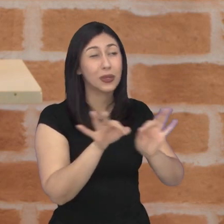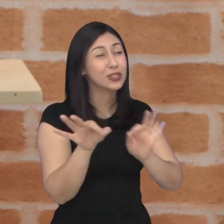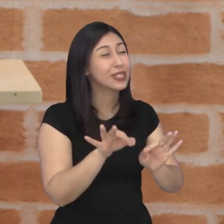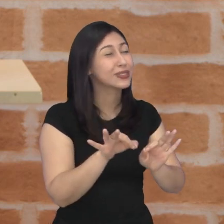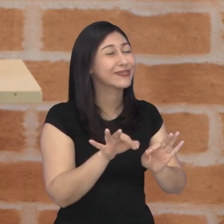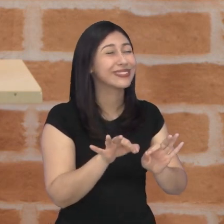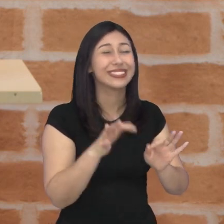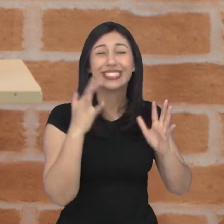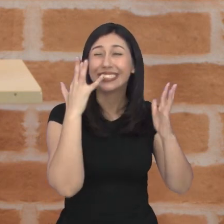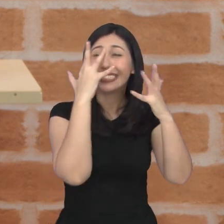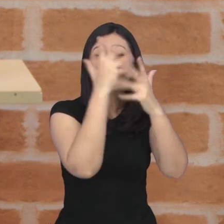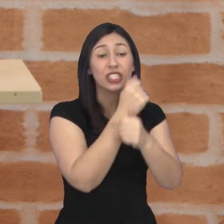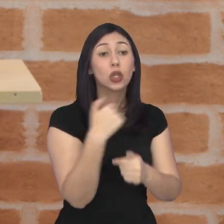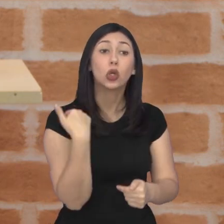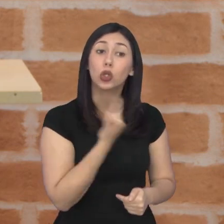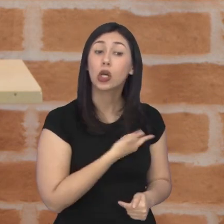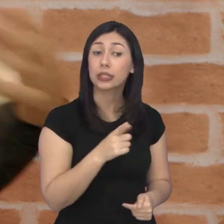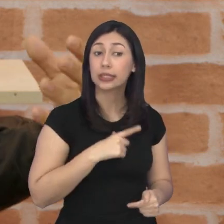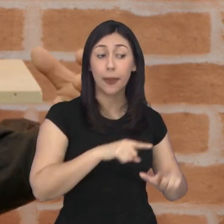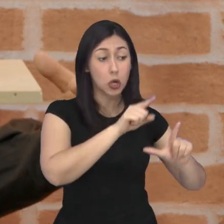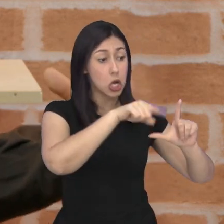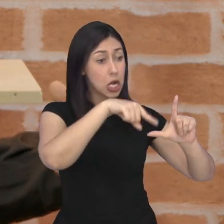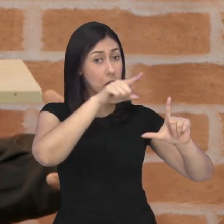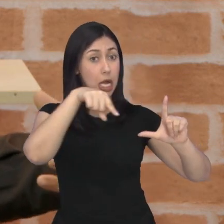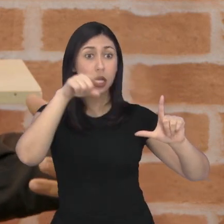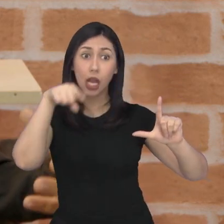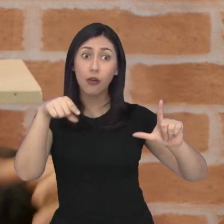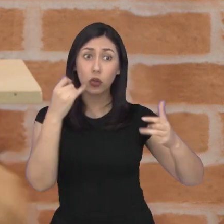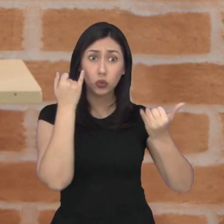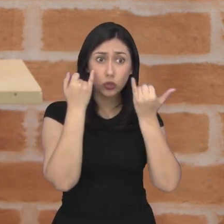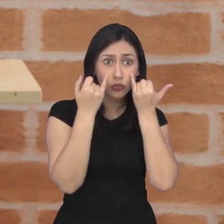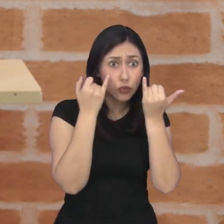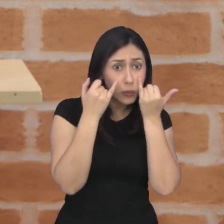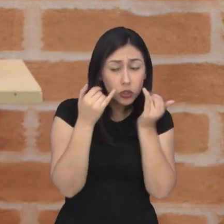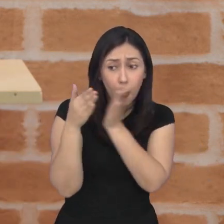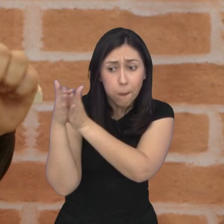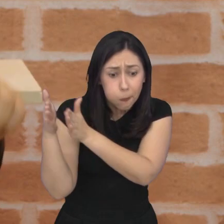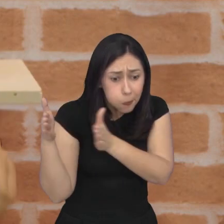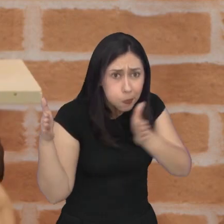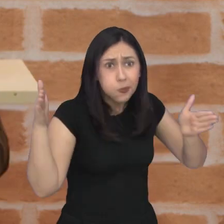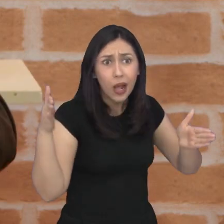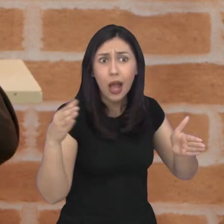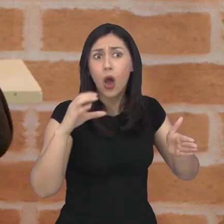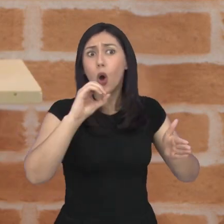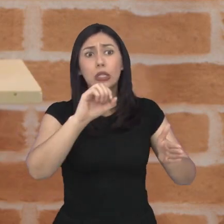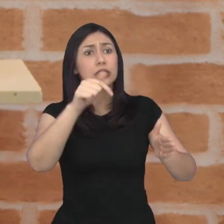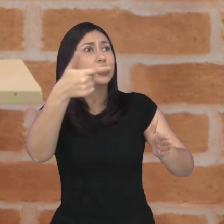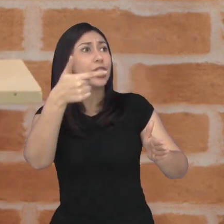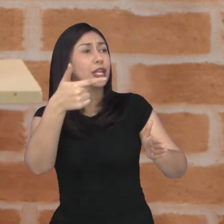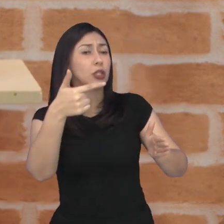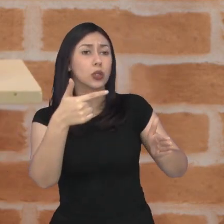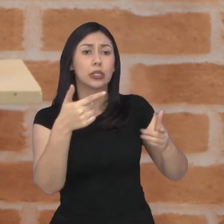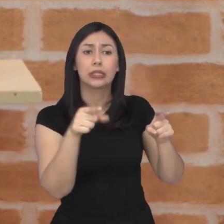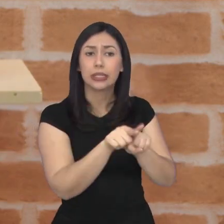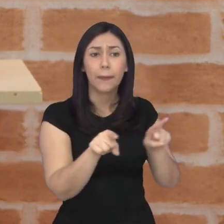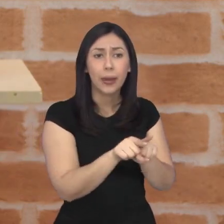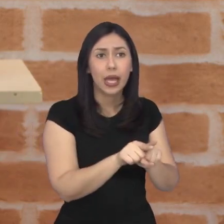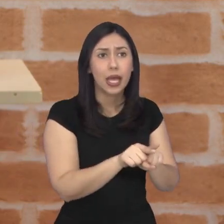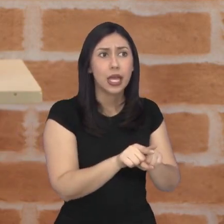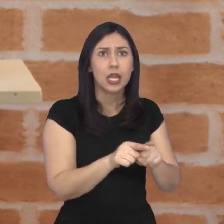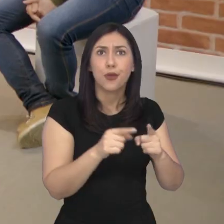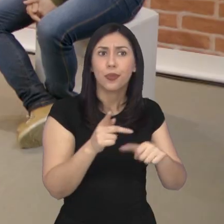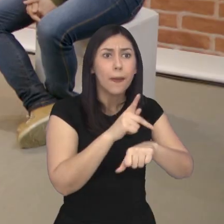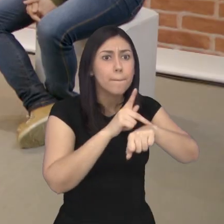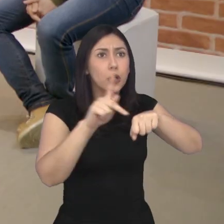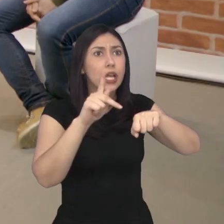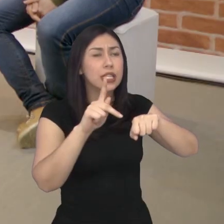no mundo. Nós temos gráficos e coleta de dados da nascente até a Foz. Então, tem um gráfico de oxigênio, de turbidez, tanto da água